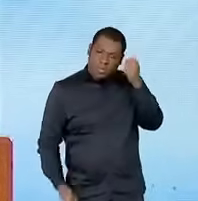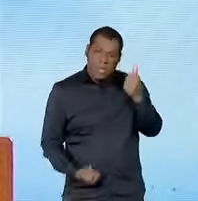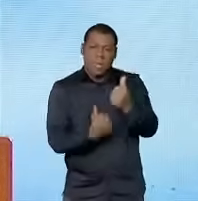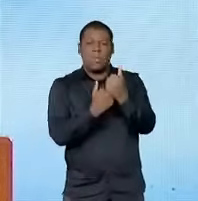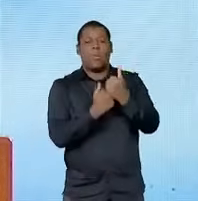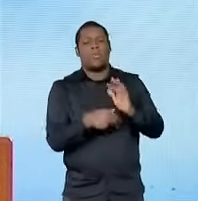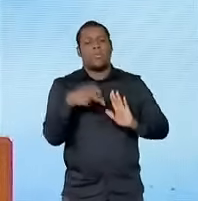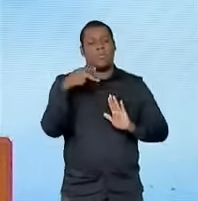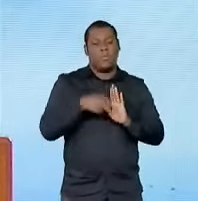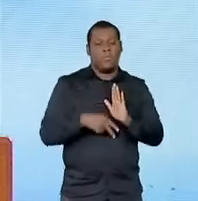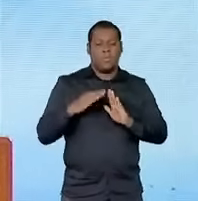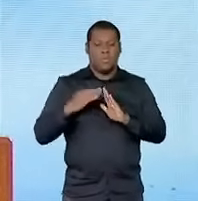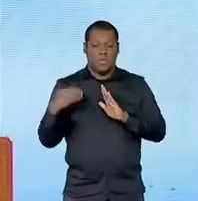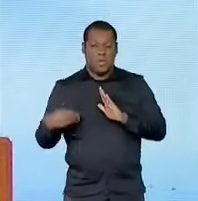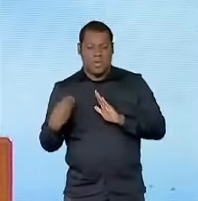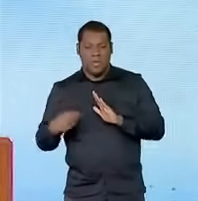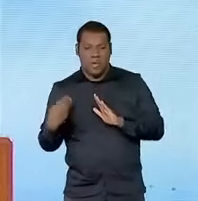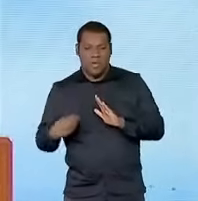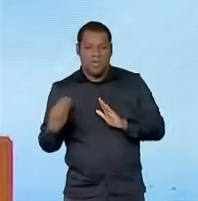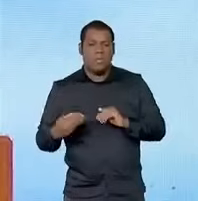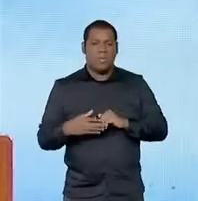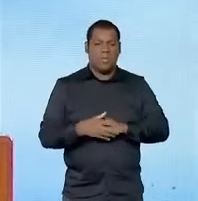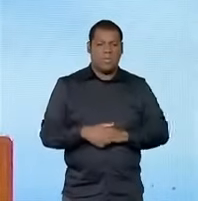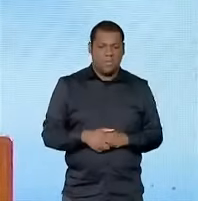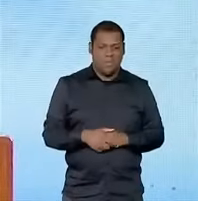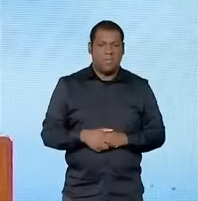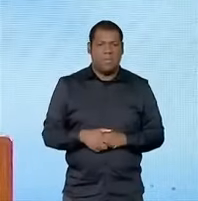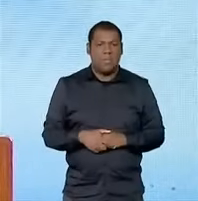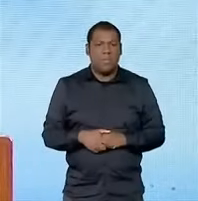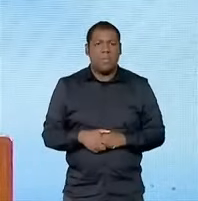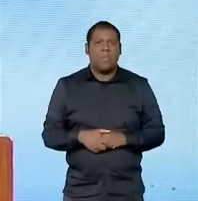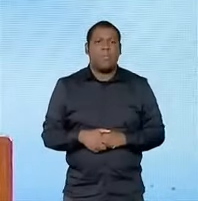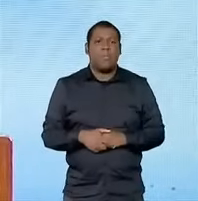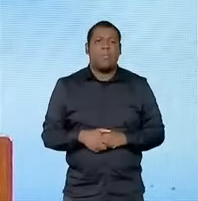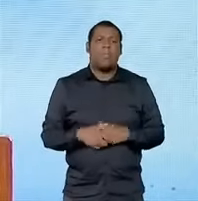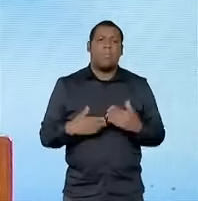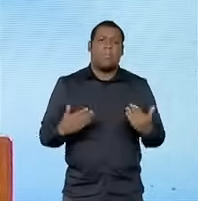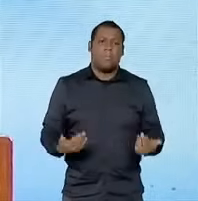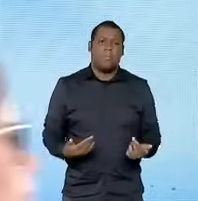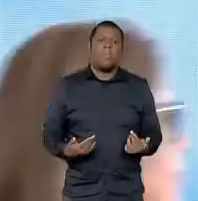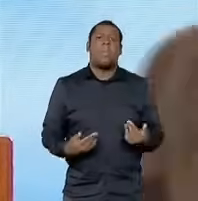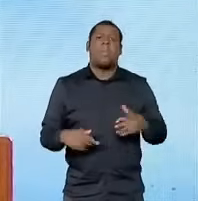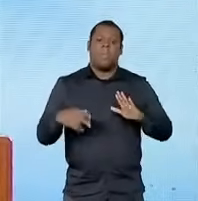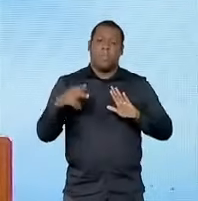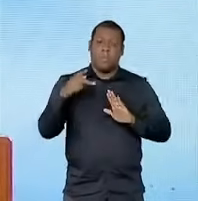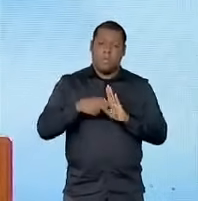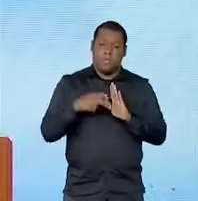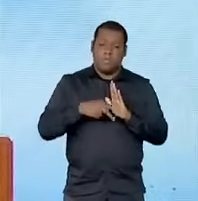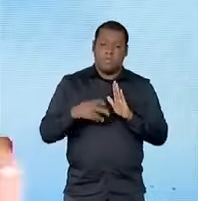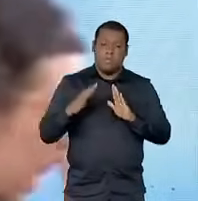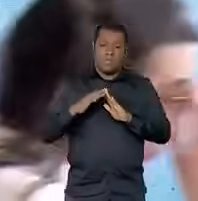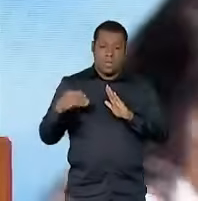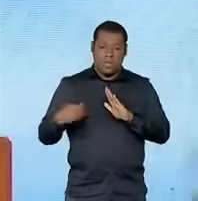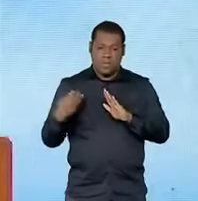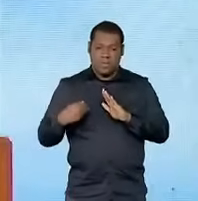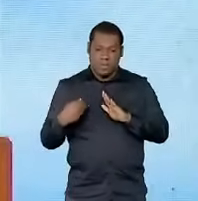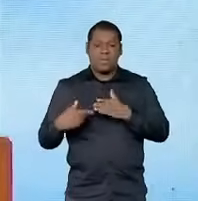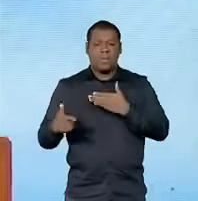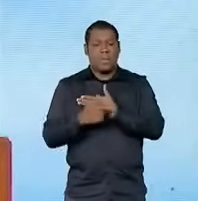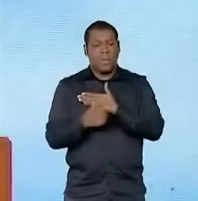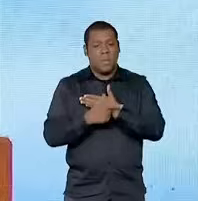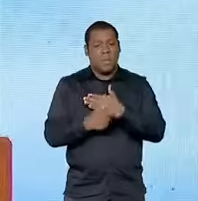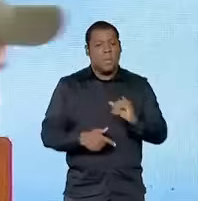Rural não perca sua gênese e sua essência na política pública. Desse modo,